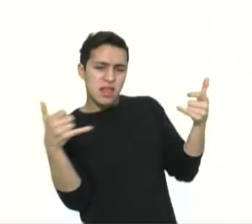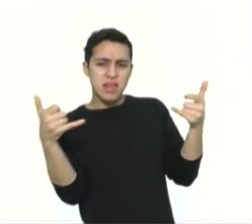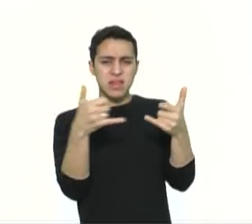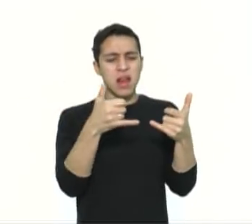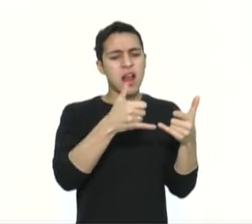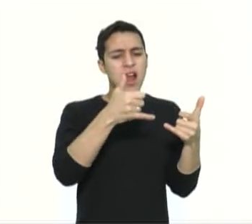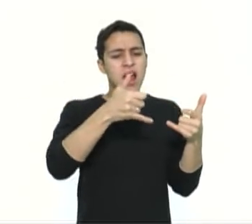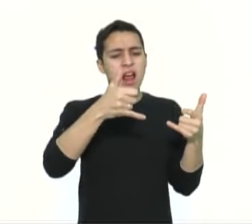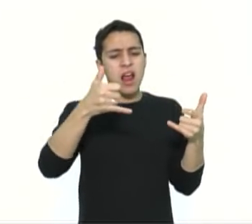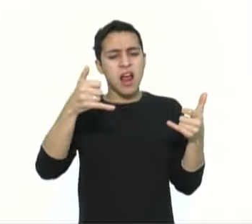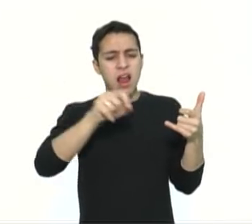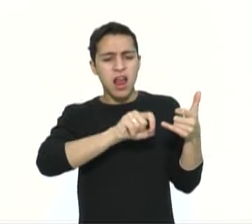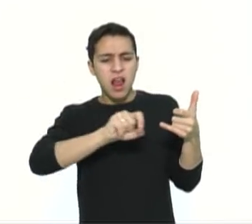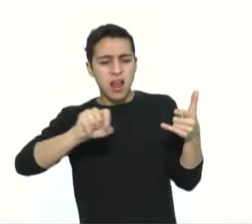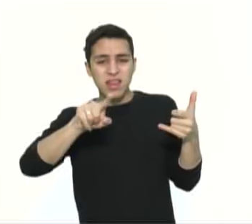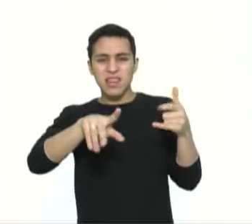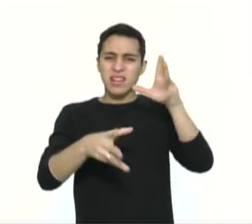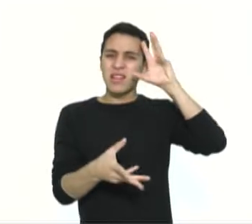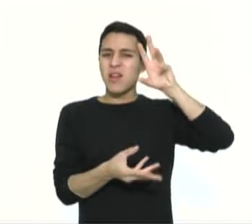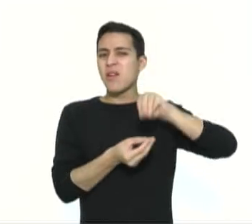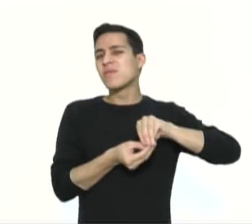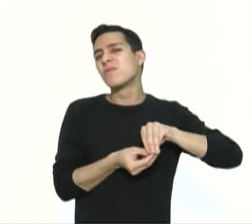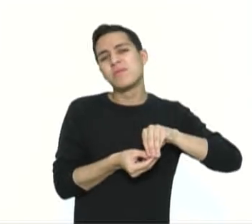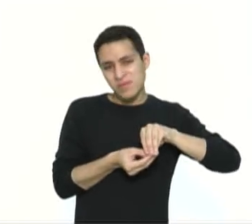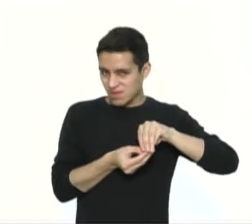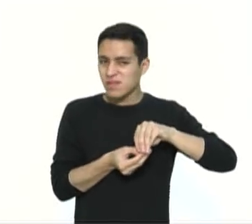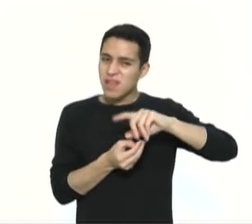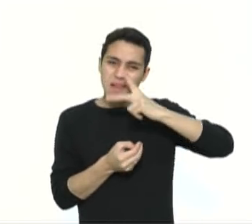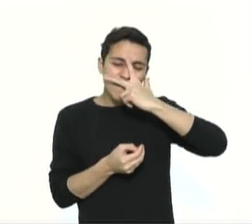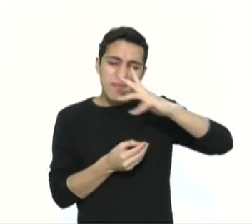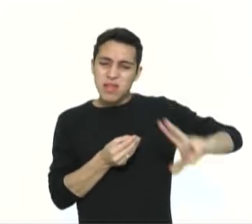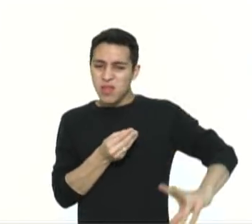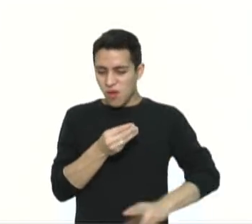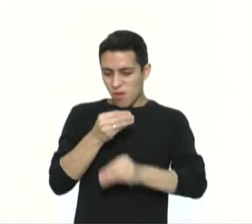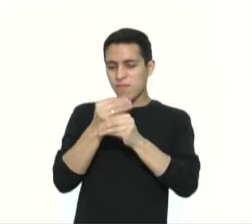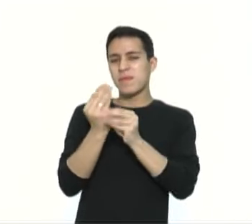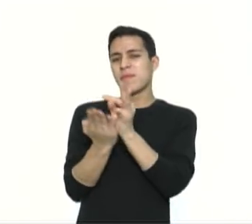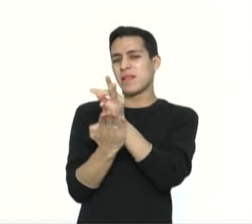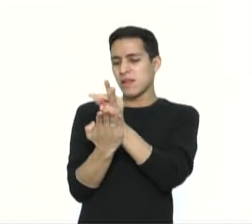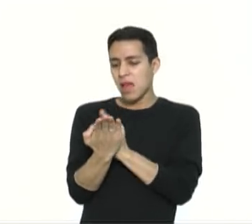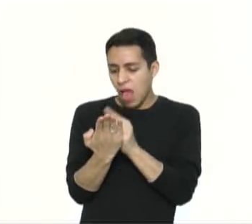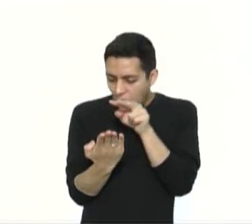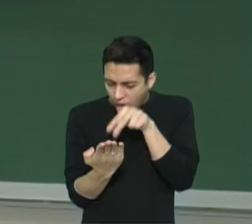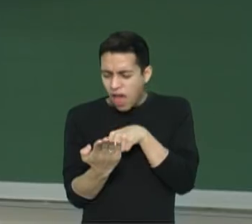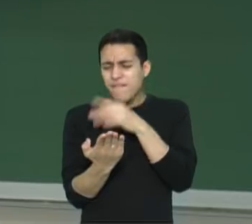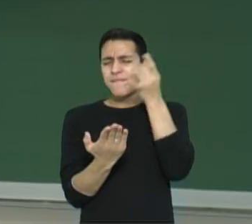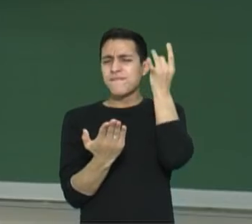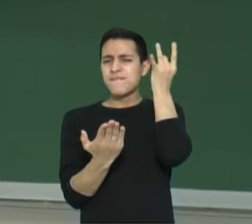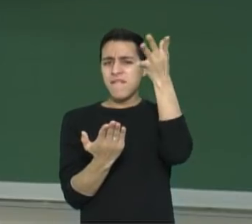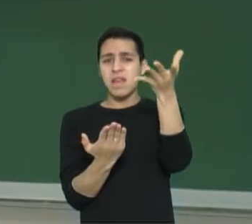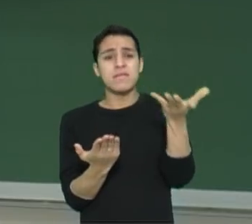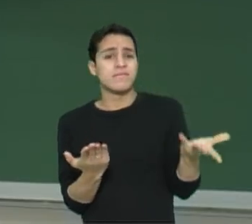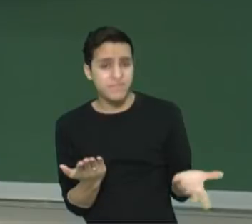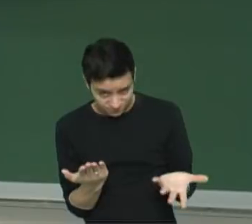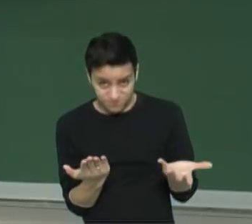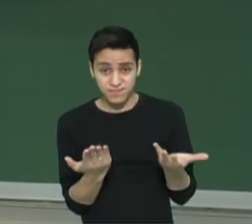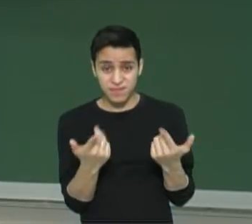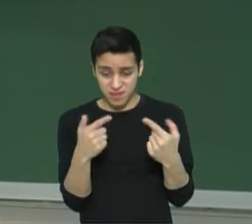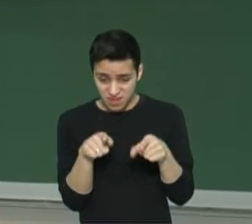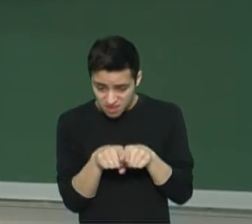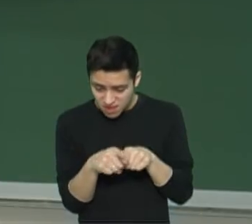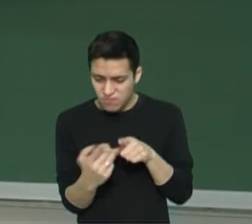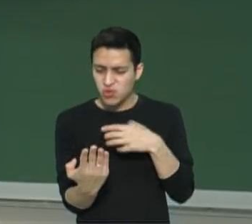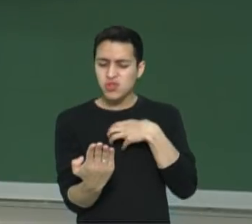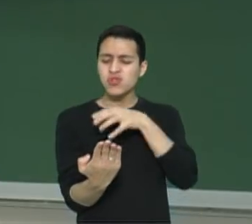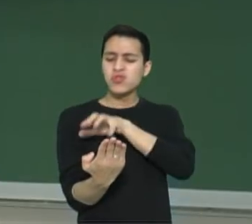pontilhadas, tudo isso complementa, né, constrói aí o texto para mim de modo fácil, de